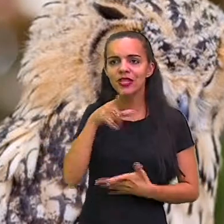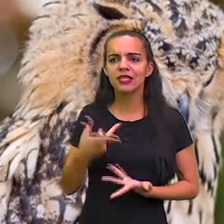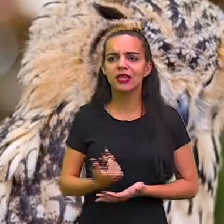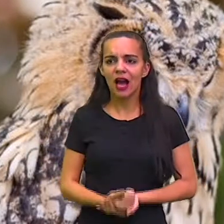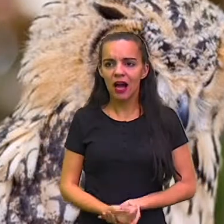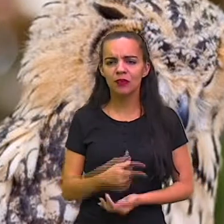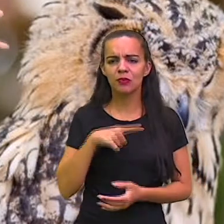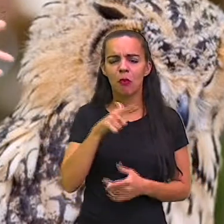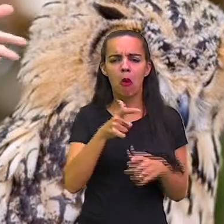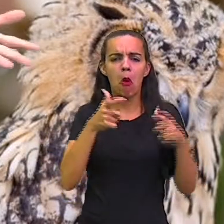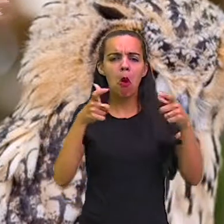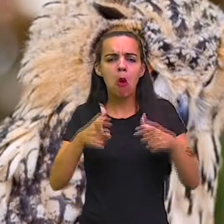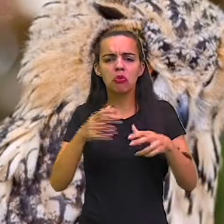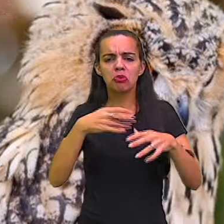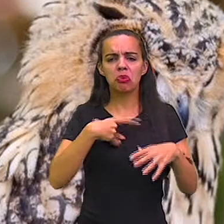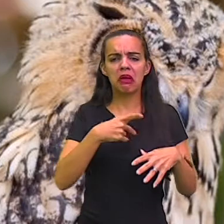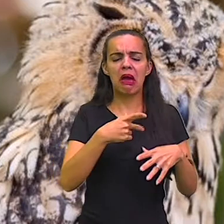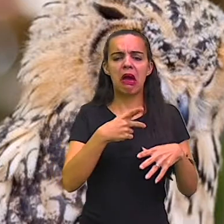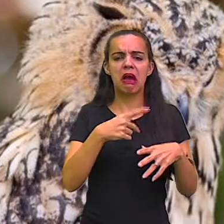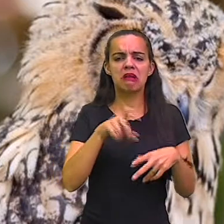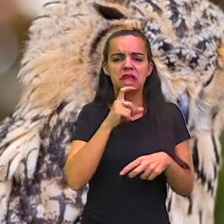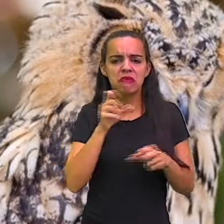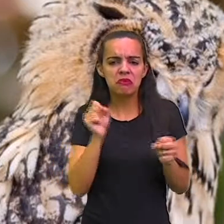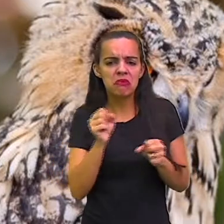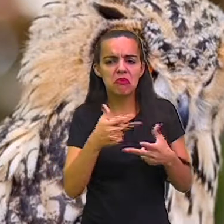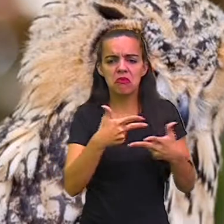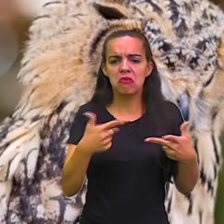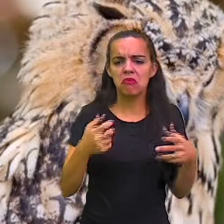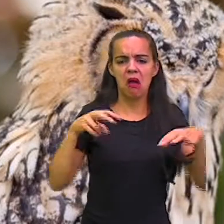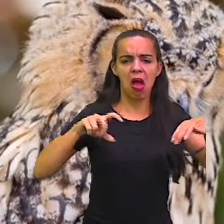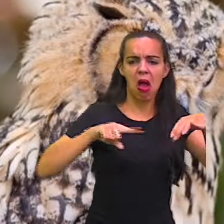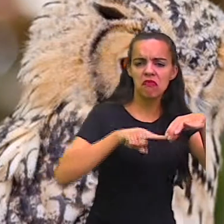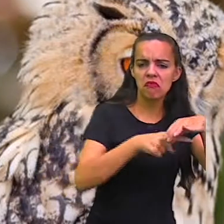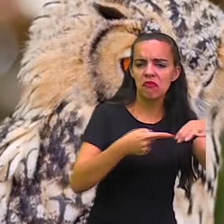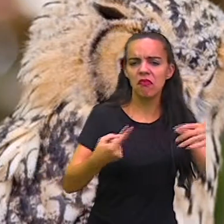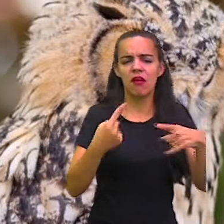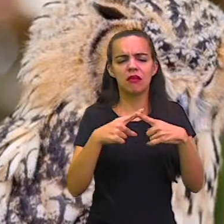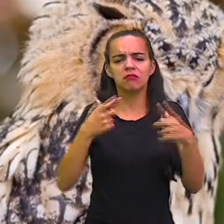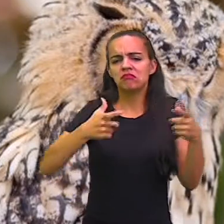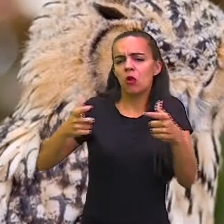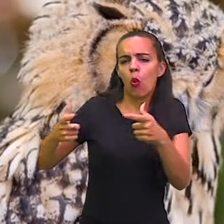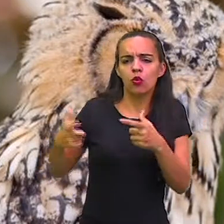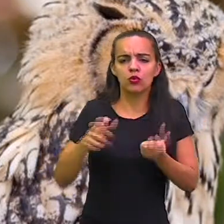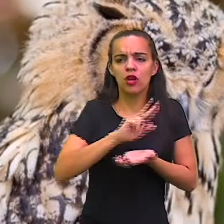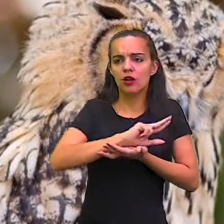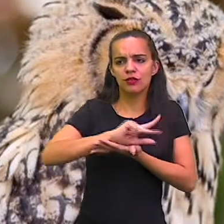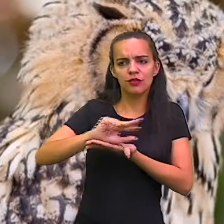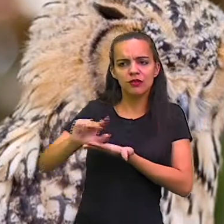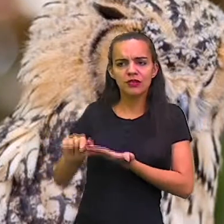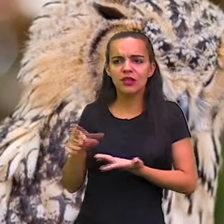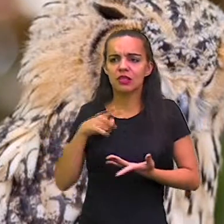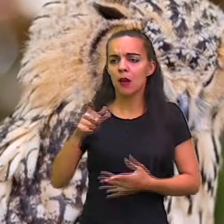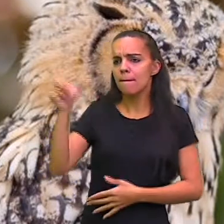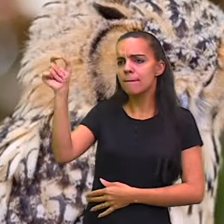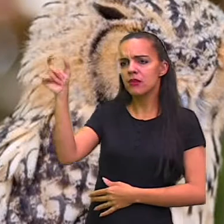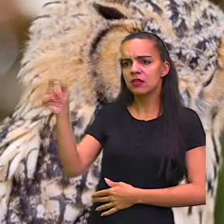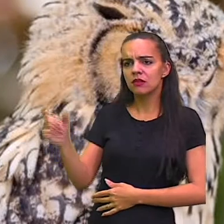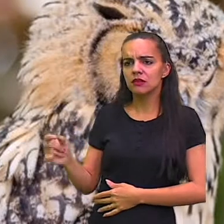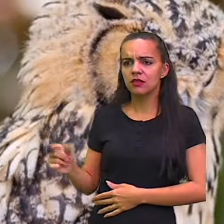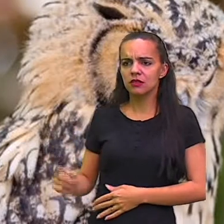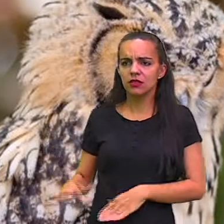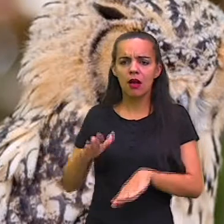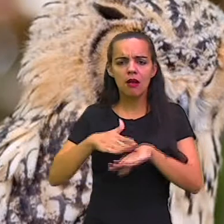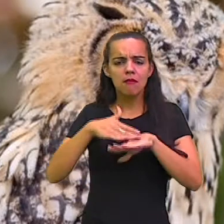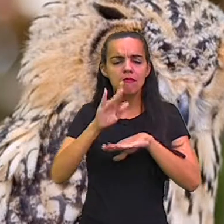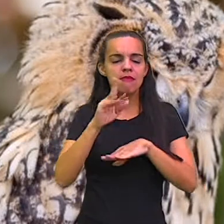pradarias algumas vivem em cavernas e em todos os oceanos são os vertebrados mais